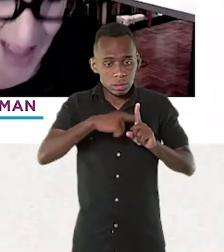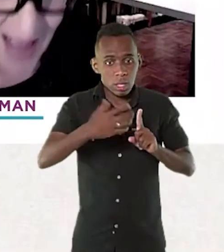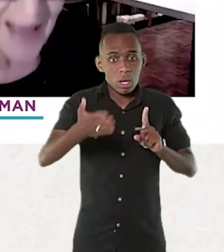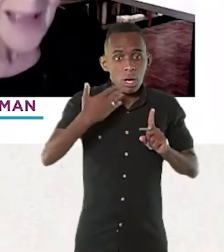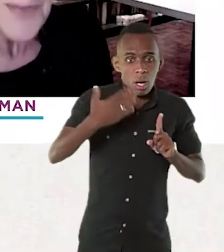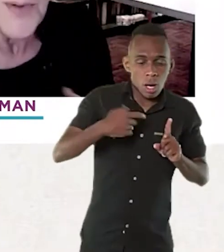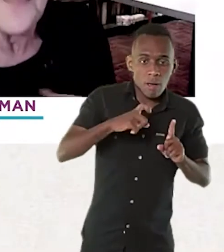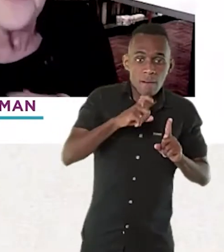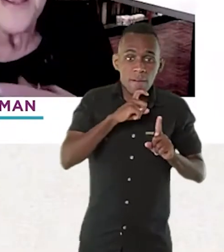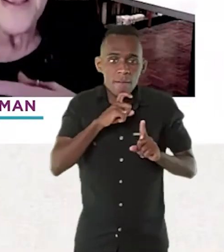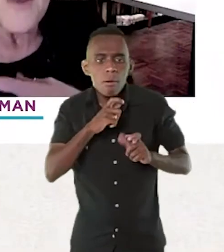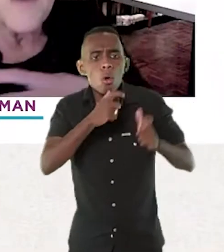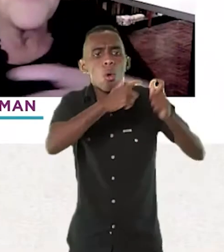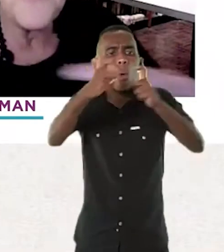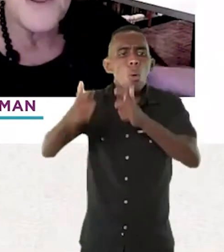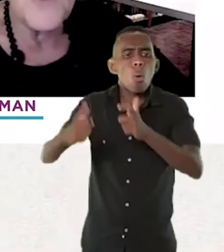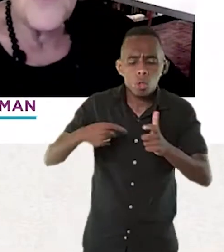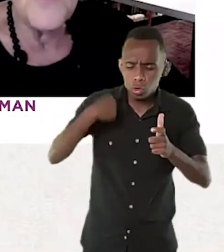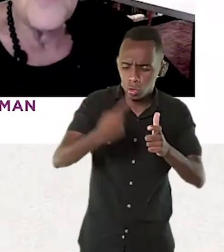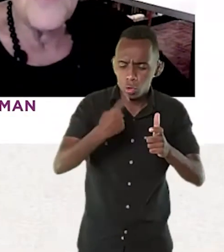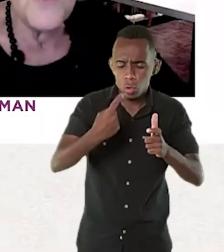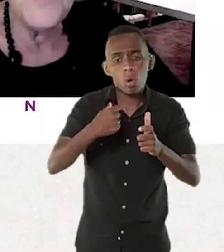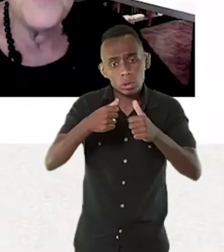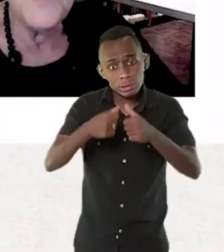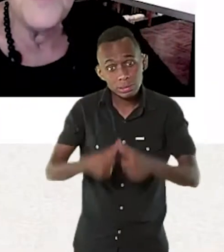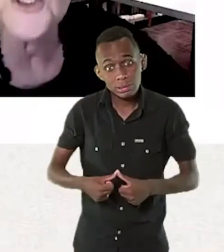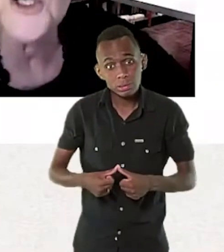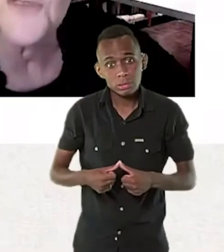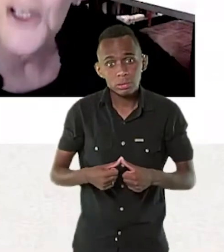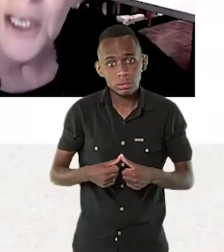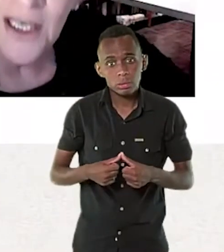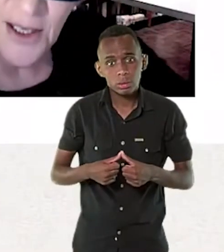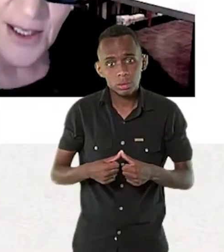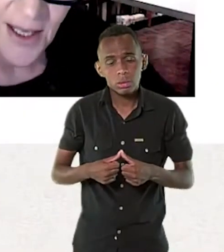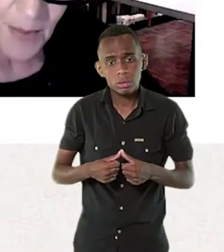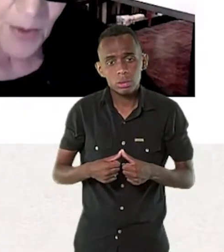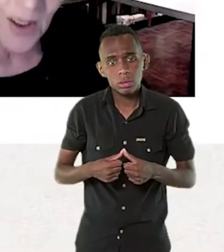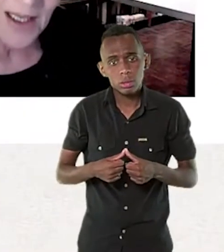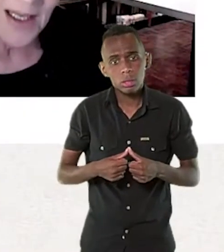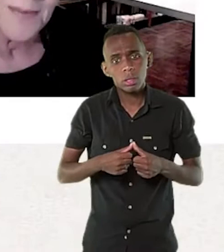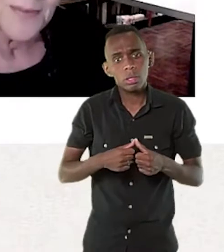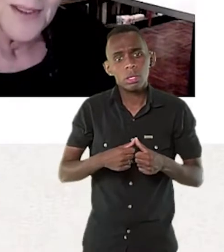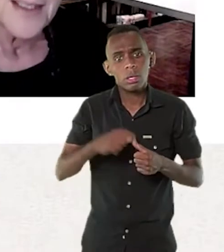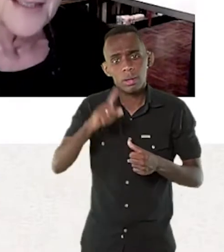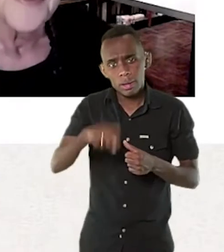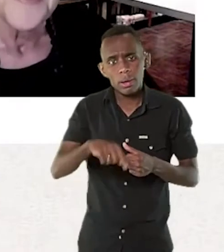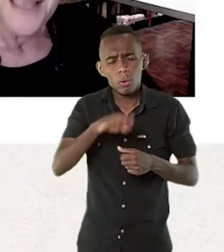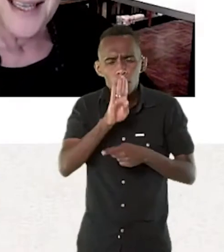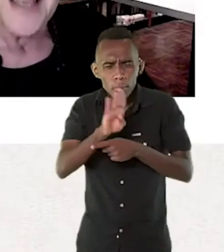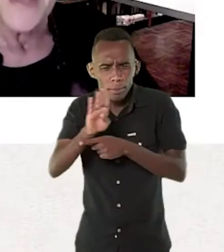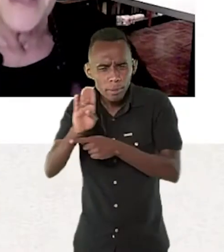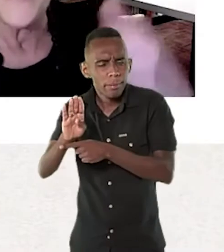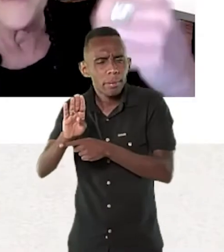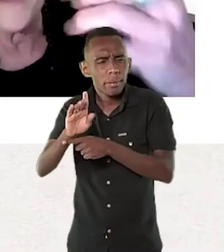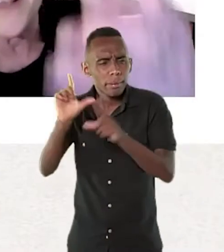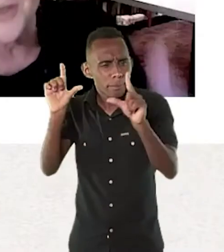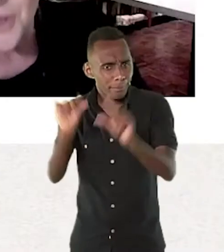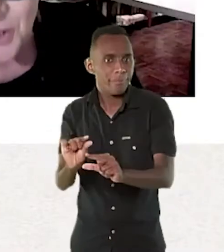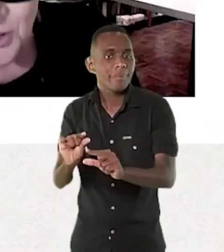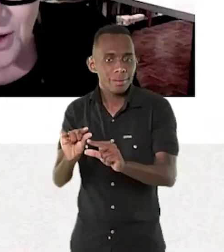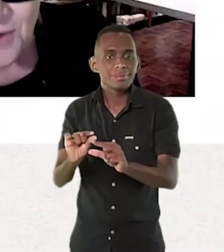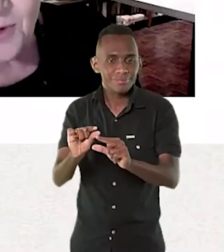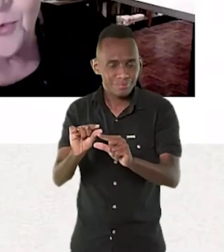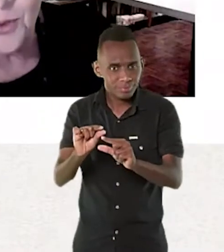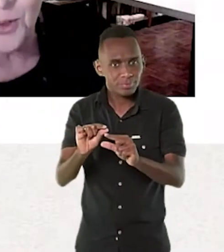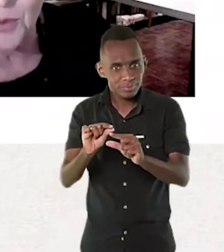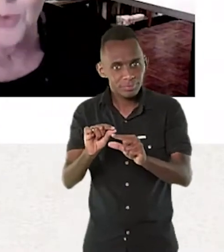gente está. Então, é um mini brother de vigilância distribuída. Né?